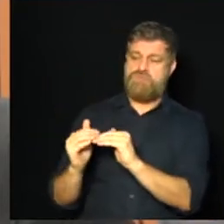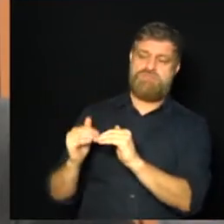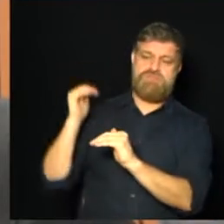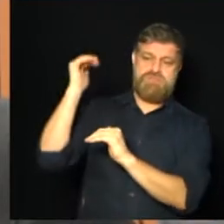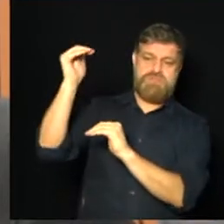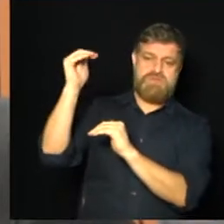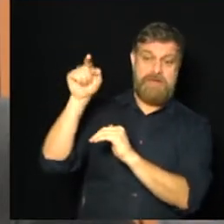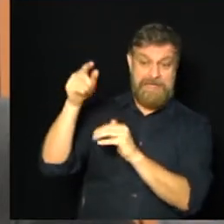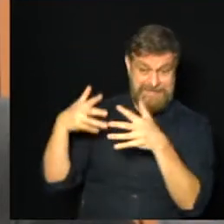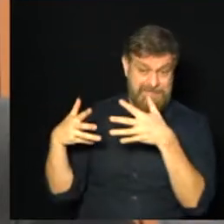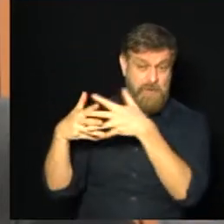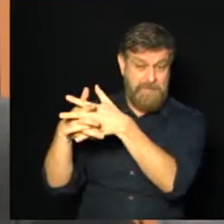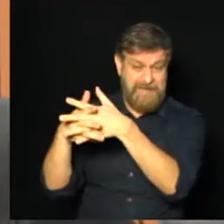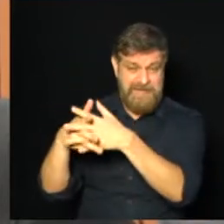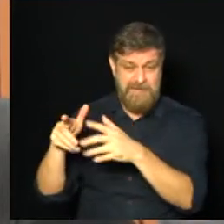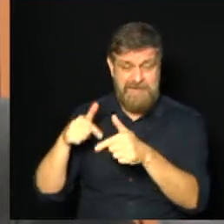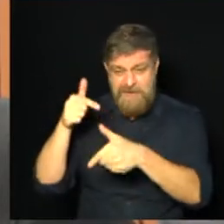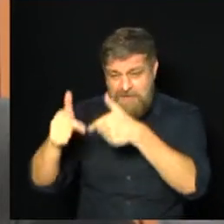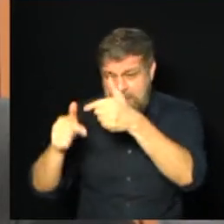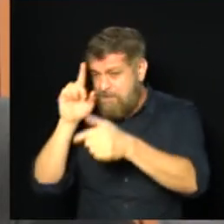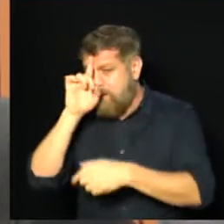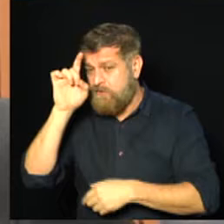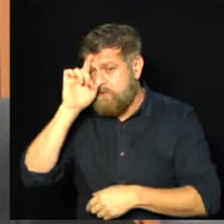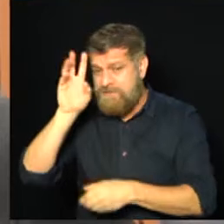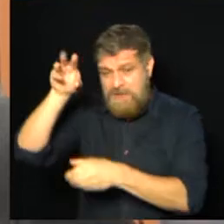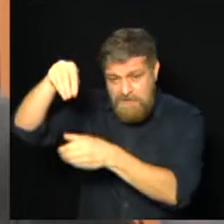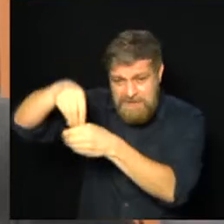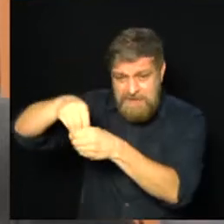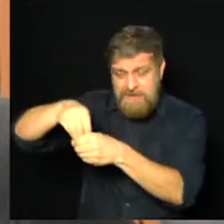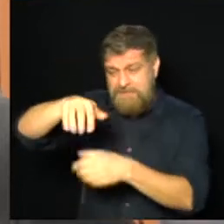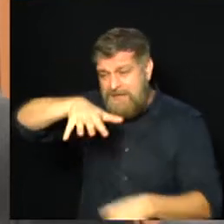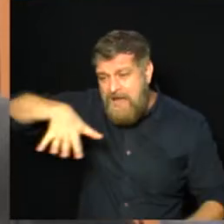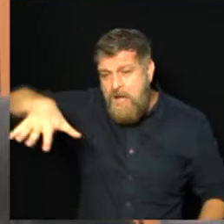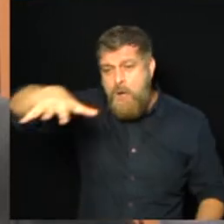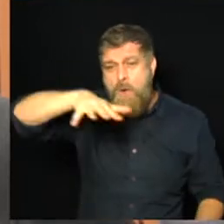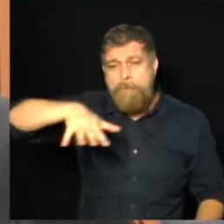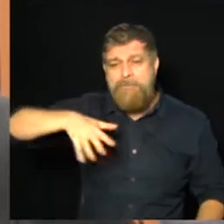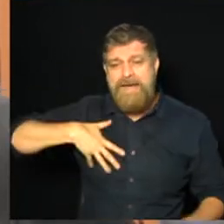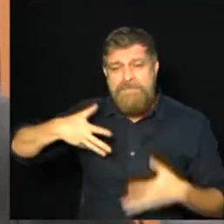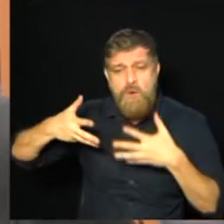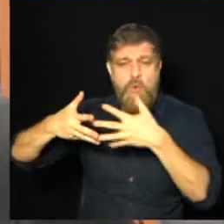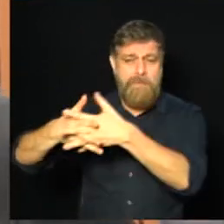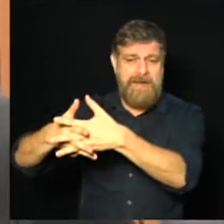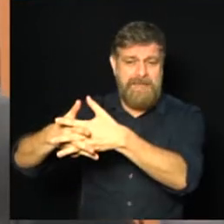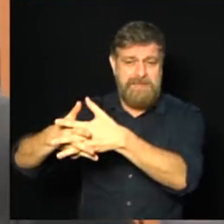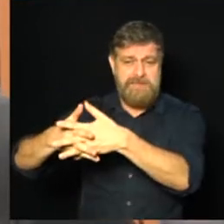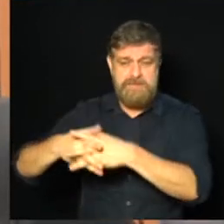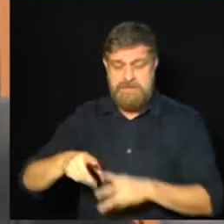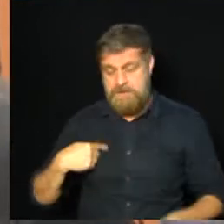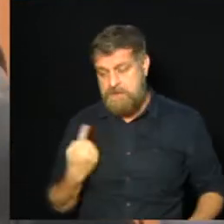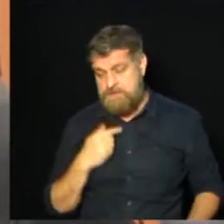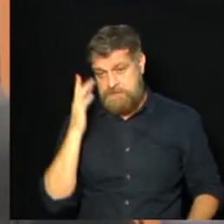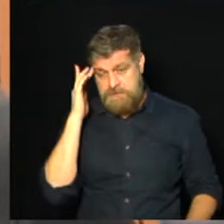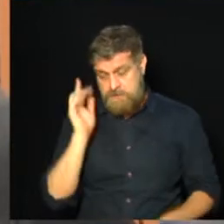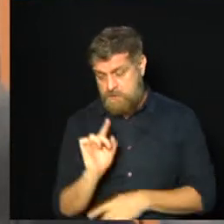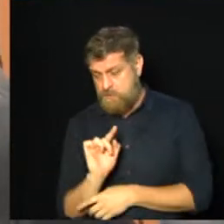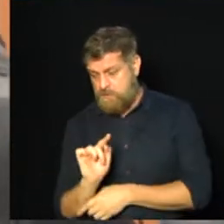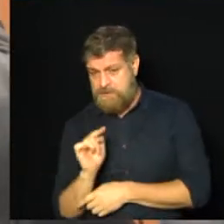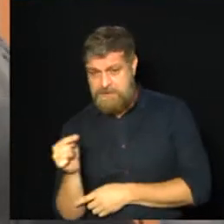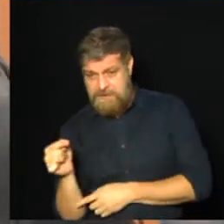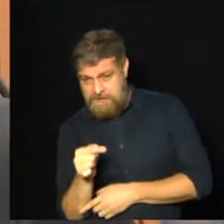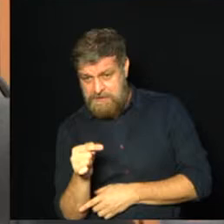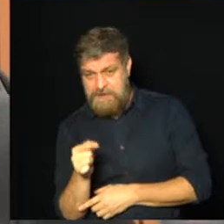complicado, porque tem atuação hospitalar em área muito mais complexa, mas a gente acha que que a gente